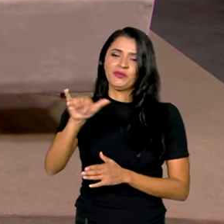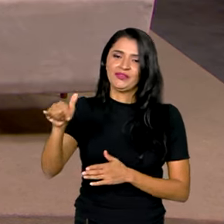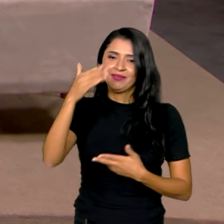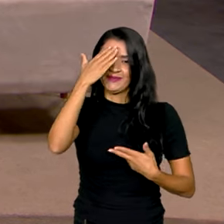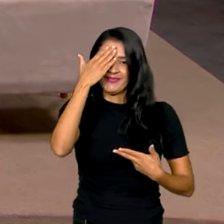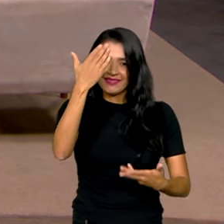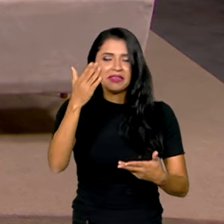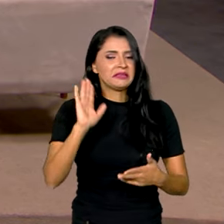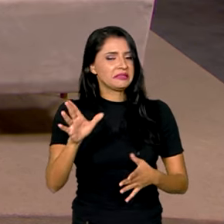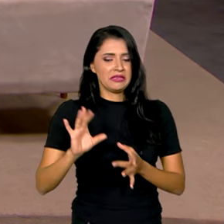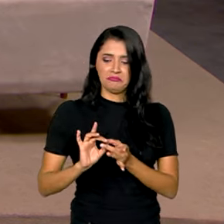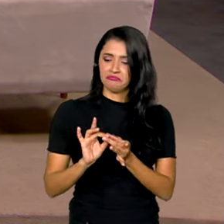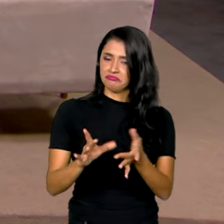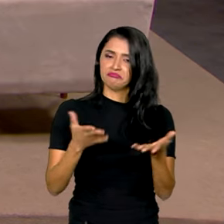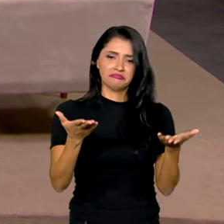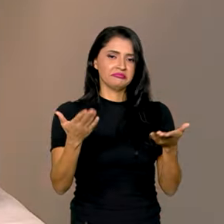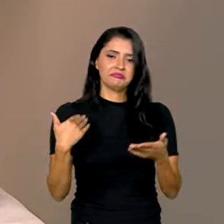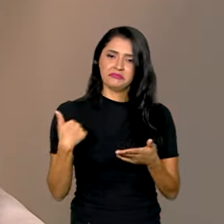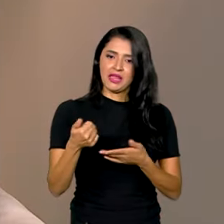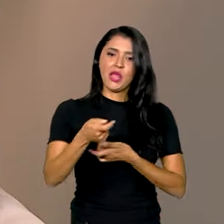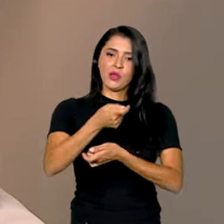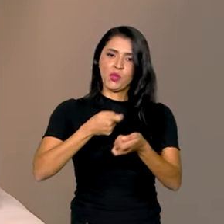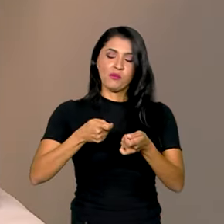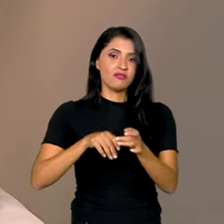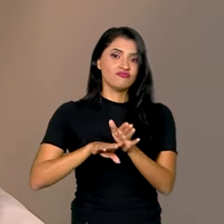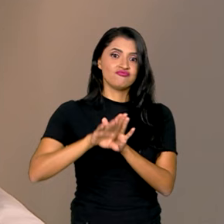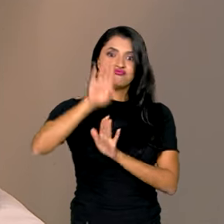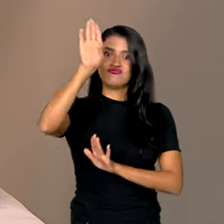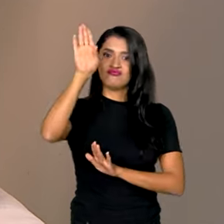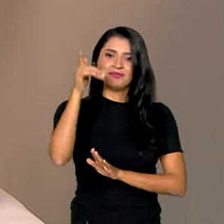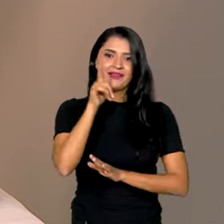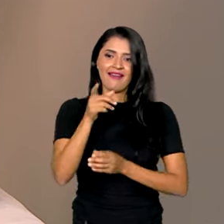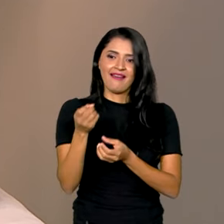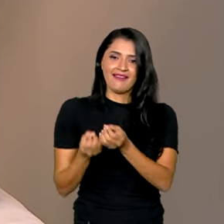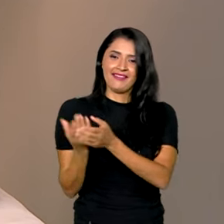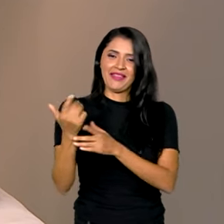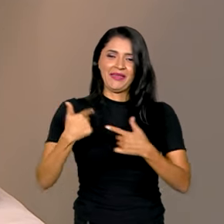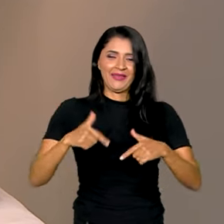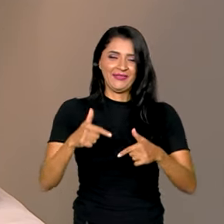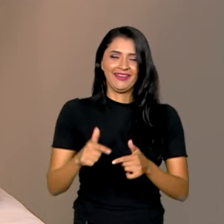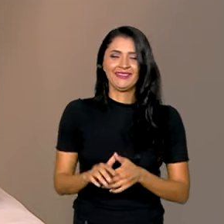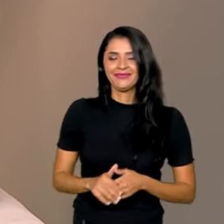próxima. Estou sempre à disposição para que nossa economia cresça bastante para dar muito emprego. Grande tosse. Obrigada, professor.